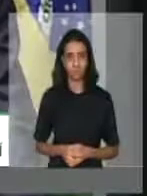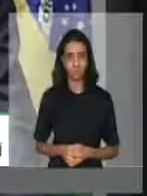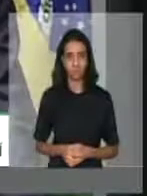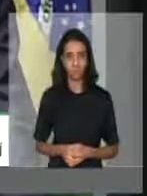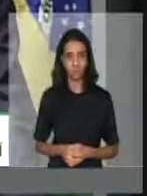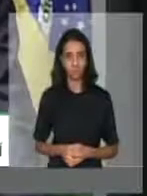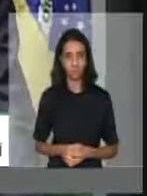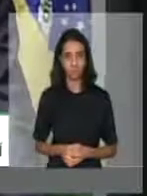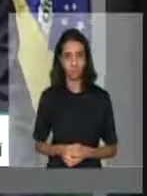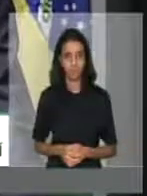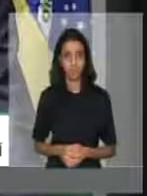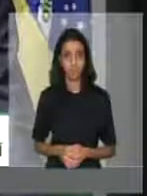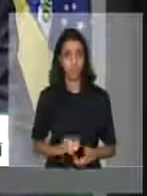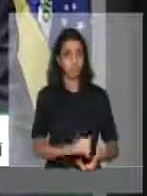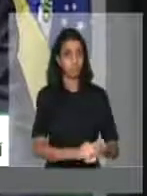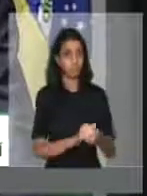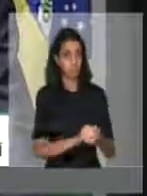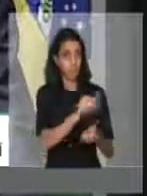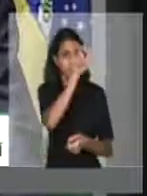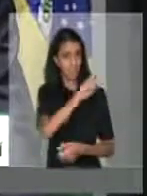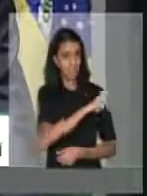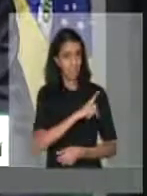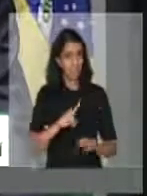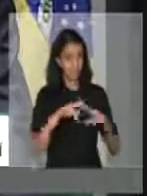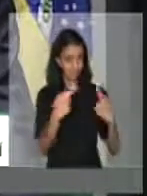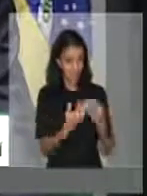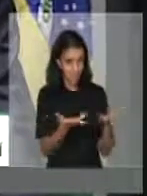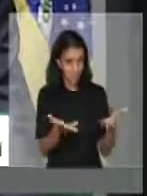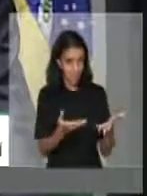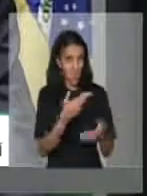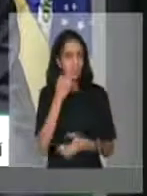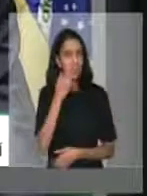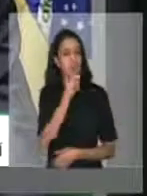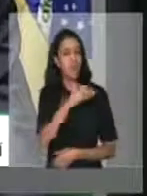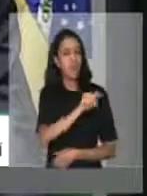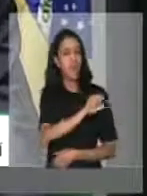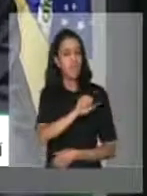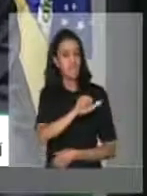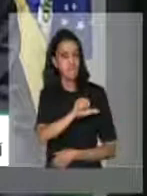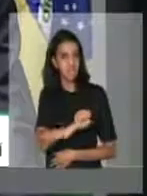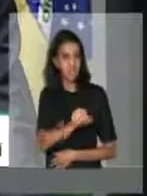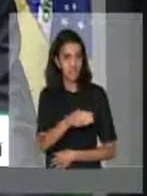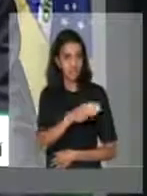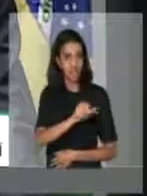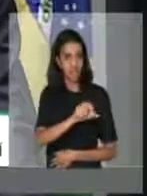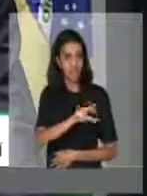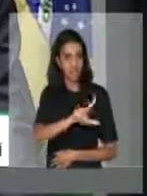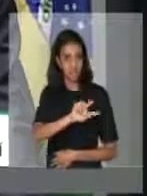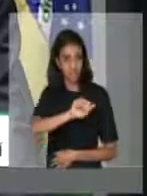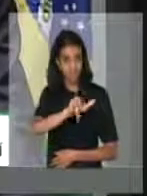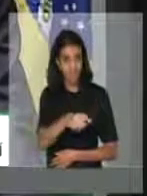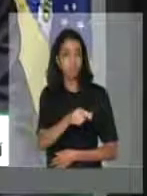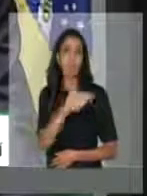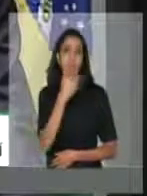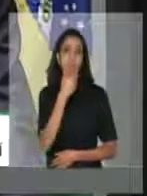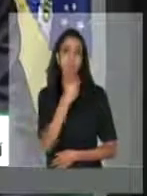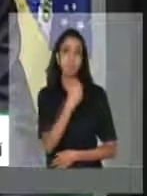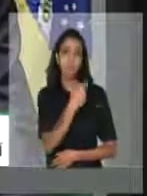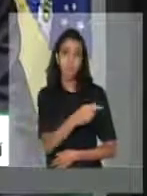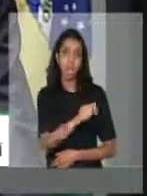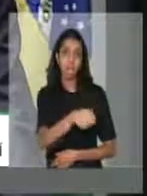Cumprimentar o presidente da mesa, deputado Assis Carvalho, que é o autor do